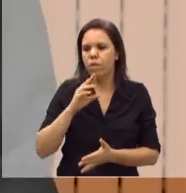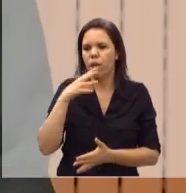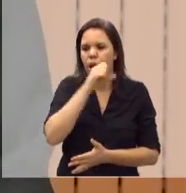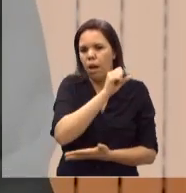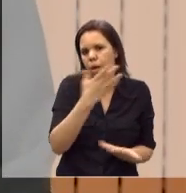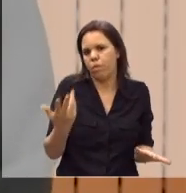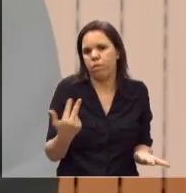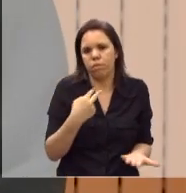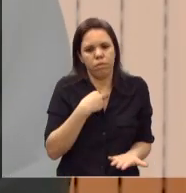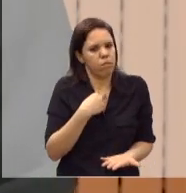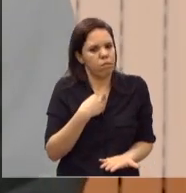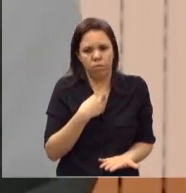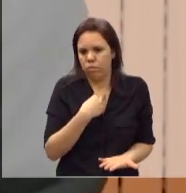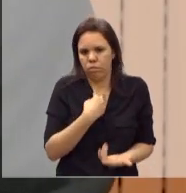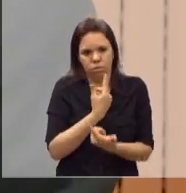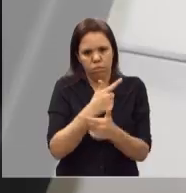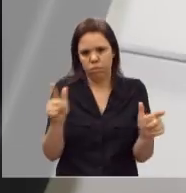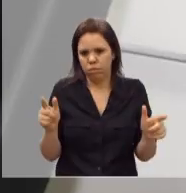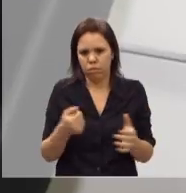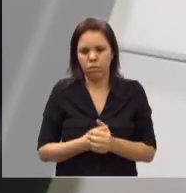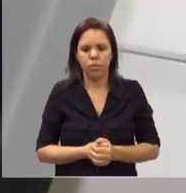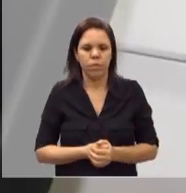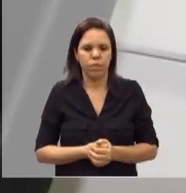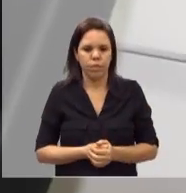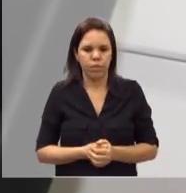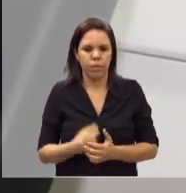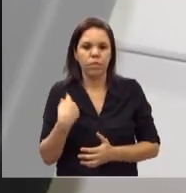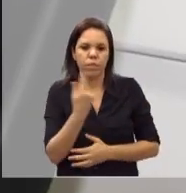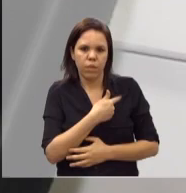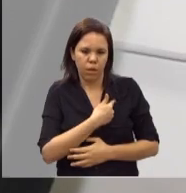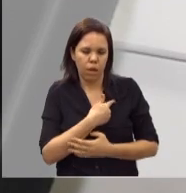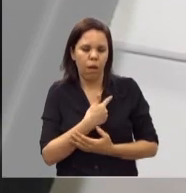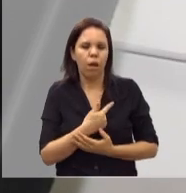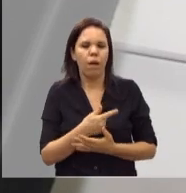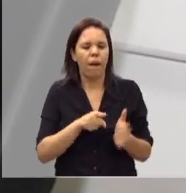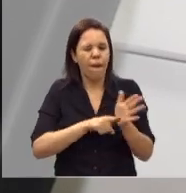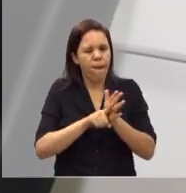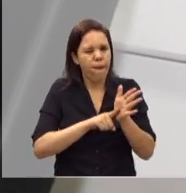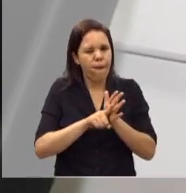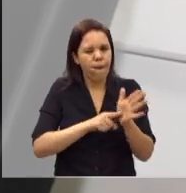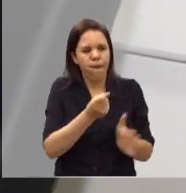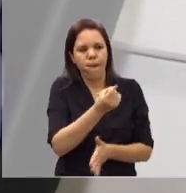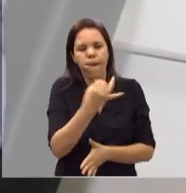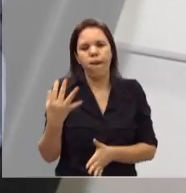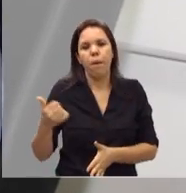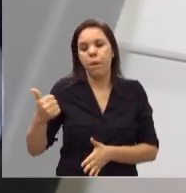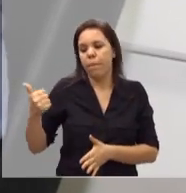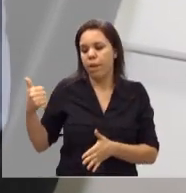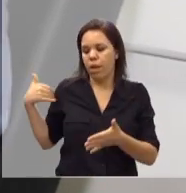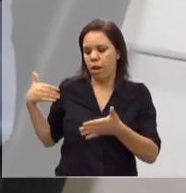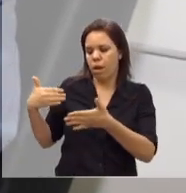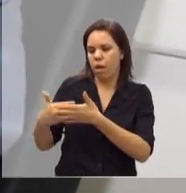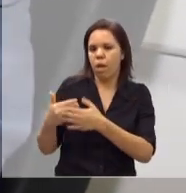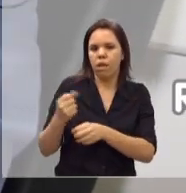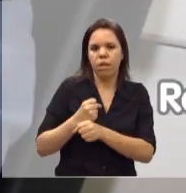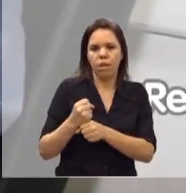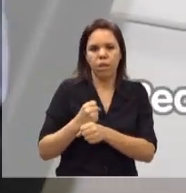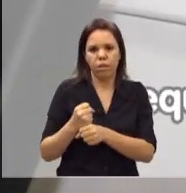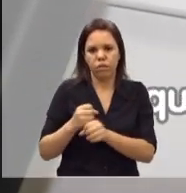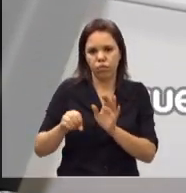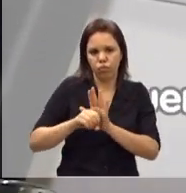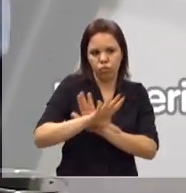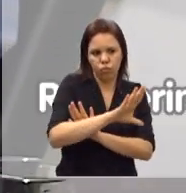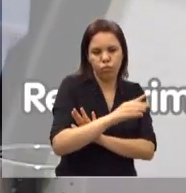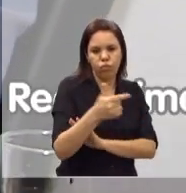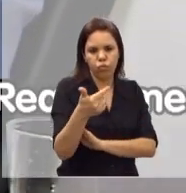dias depois. E nós não temos. A gente até pegou aqui os números do senhor, né? Só do 1º semestre deste ano, o senhor falou de